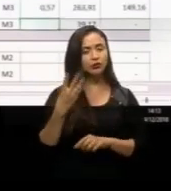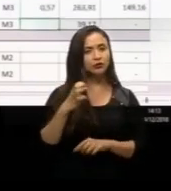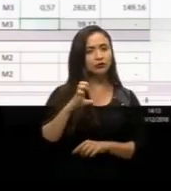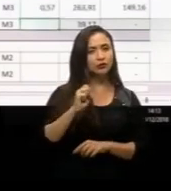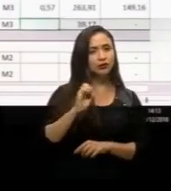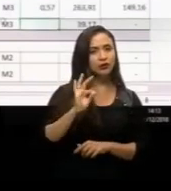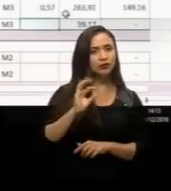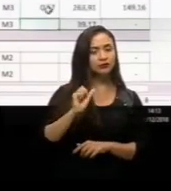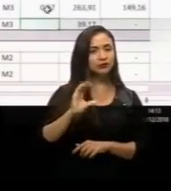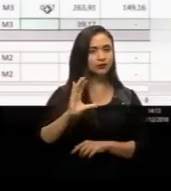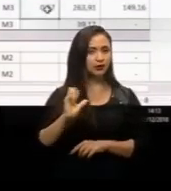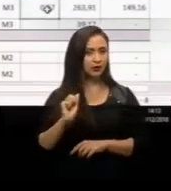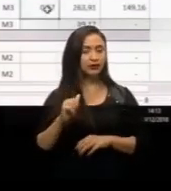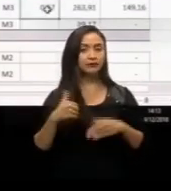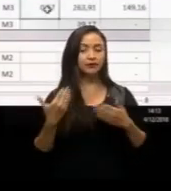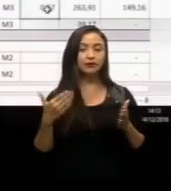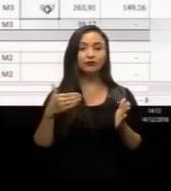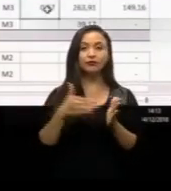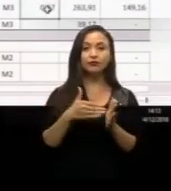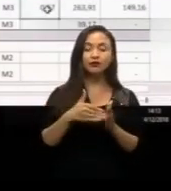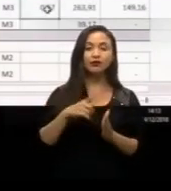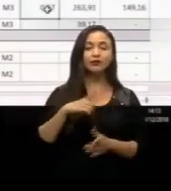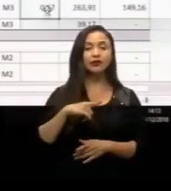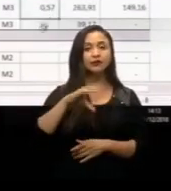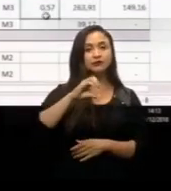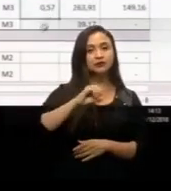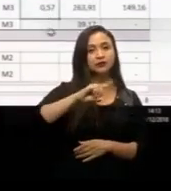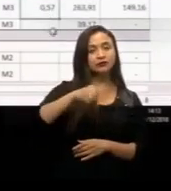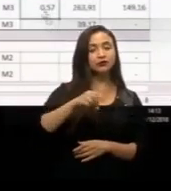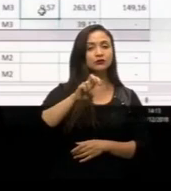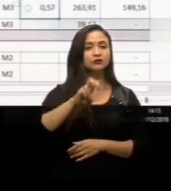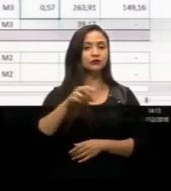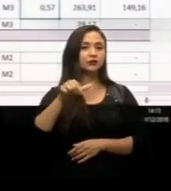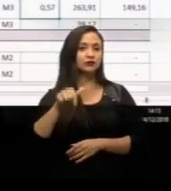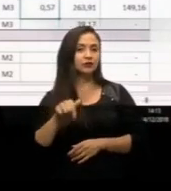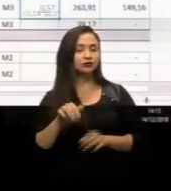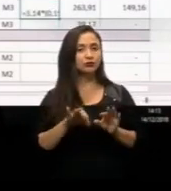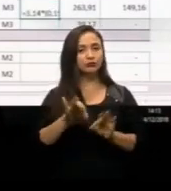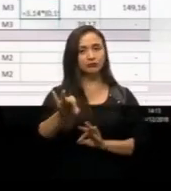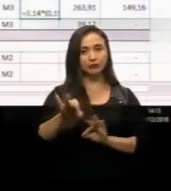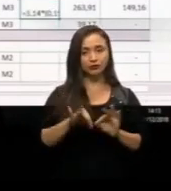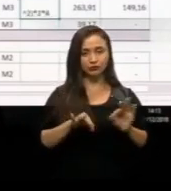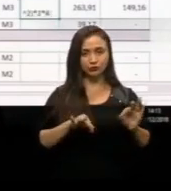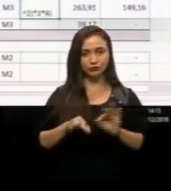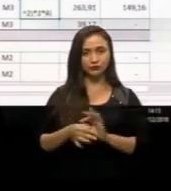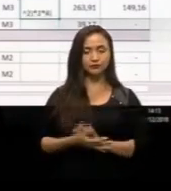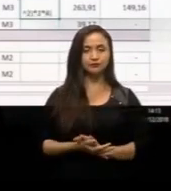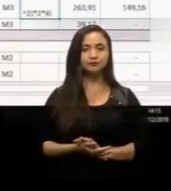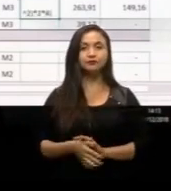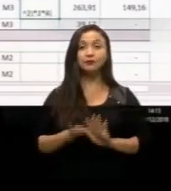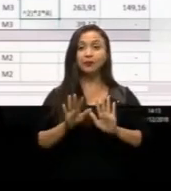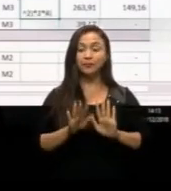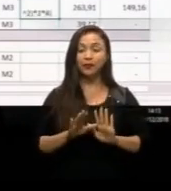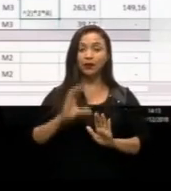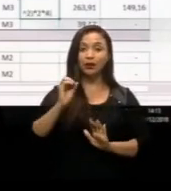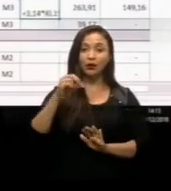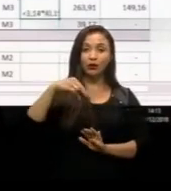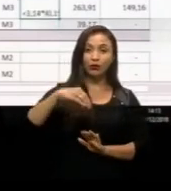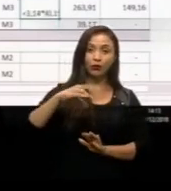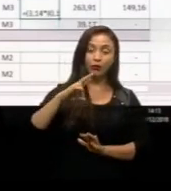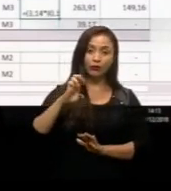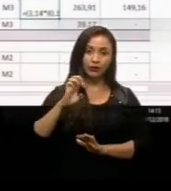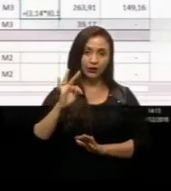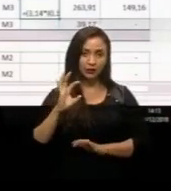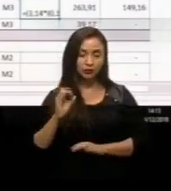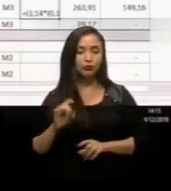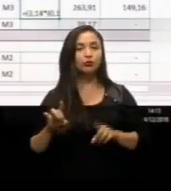estacas. Então, no final, a gente vai ter 0,57 metros cúbicos. Pessoal, concreto